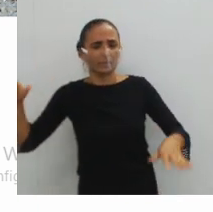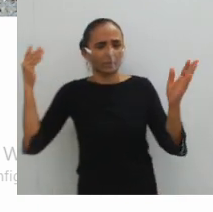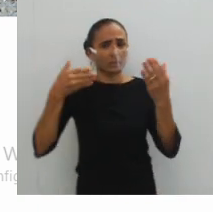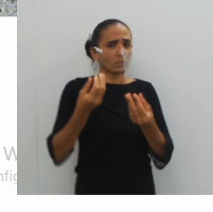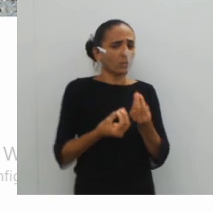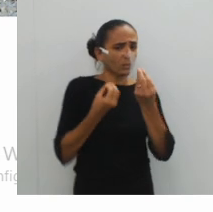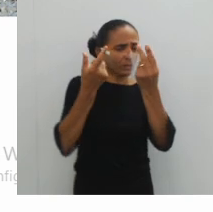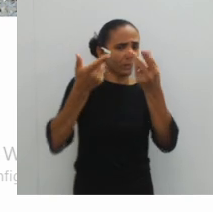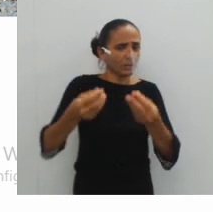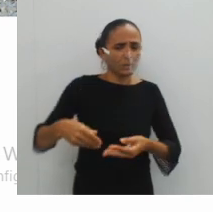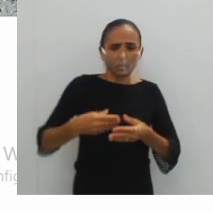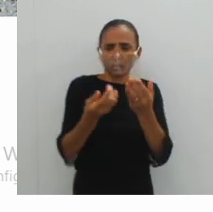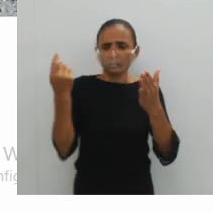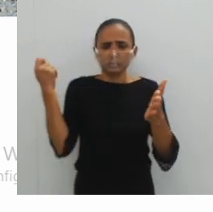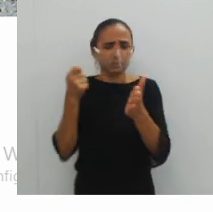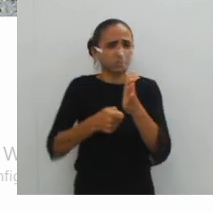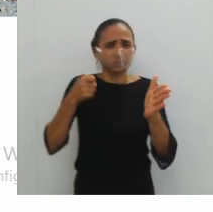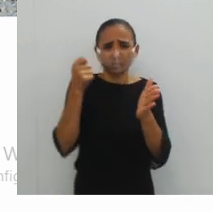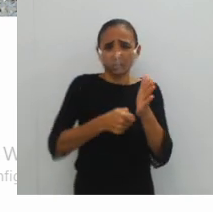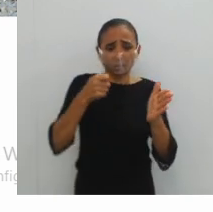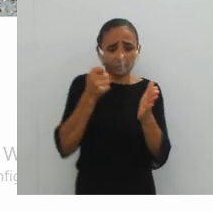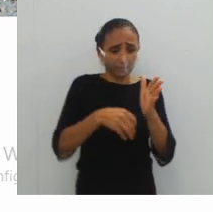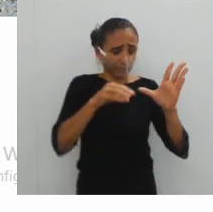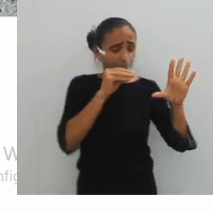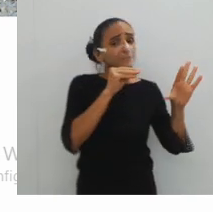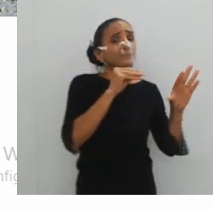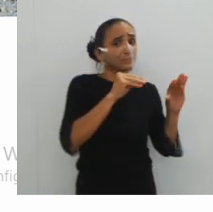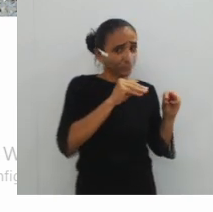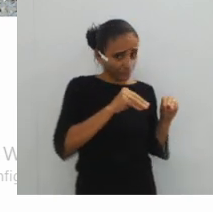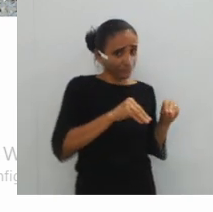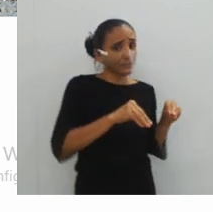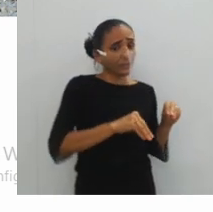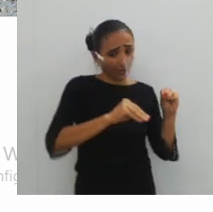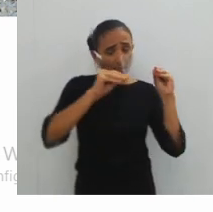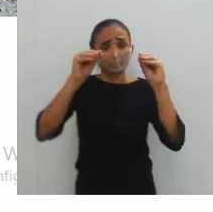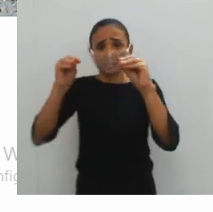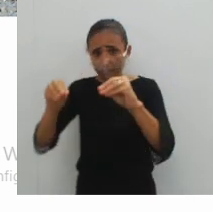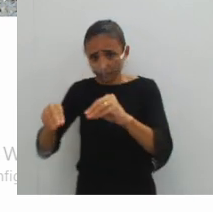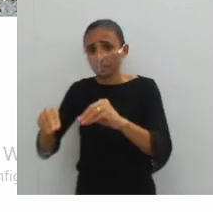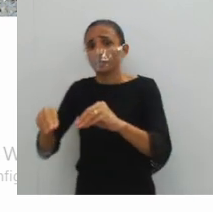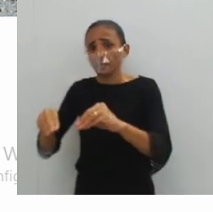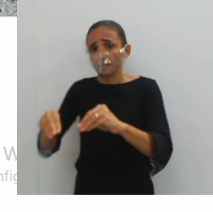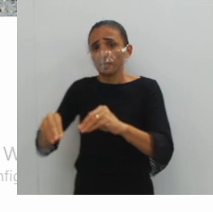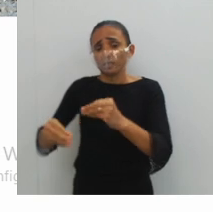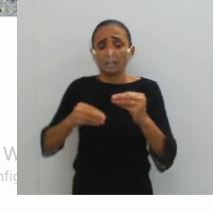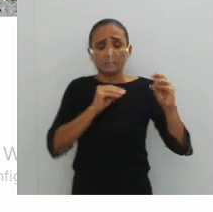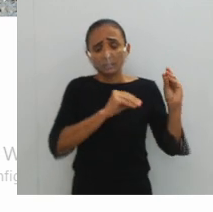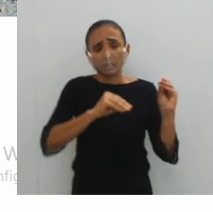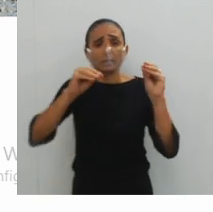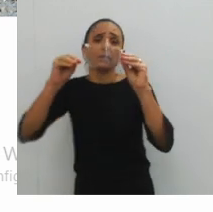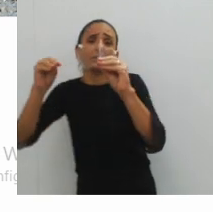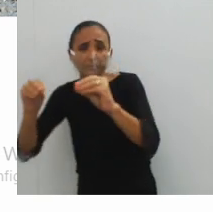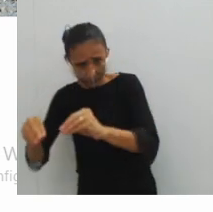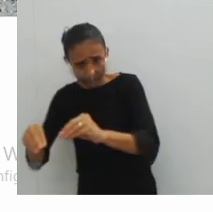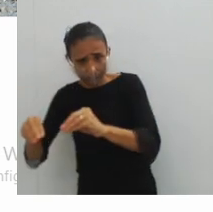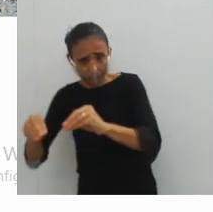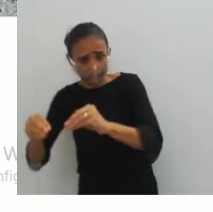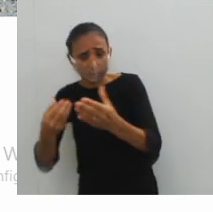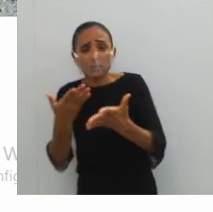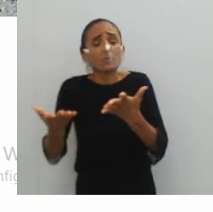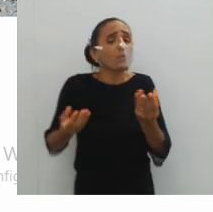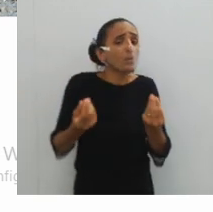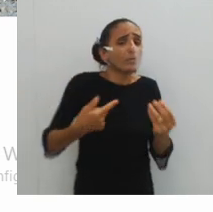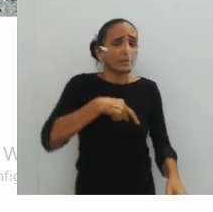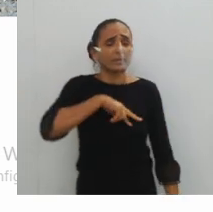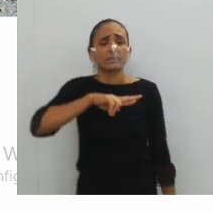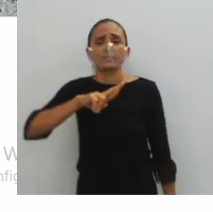cruzadas provocavam essas migrações aos cristãos. Os cristãos provocavam esse processo migratório.